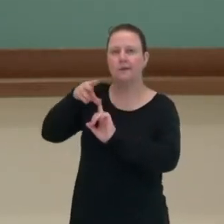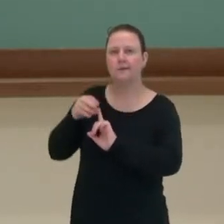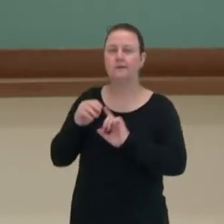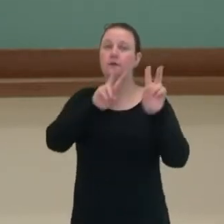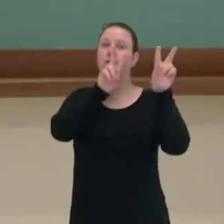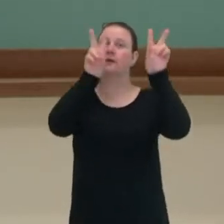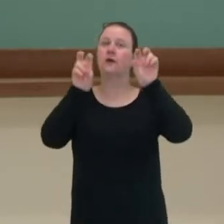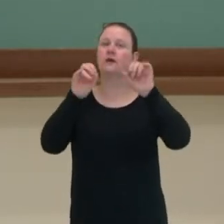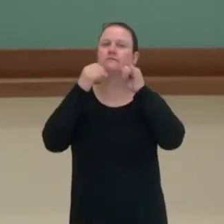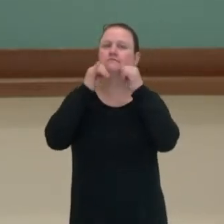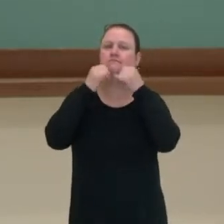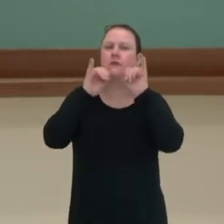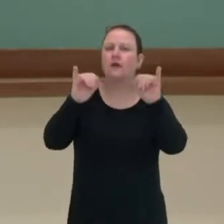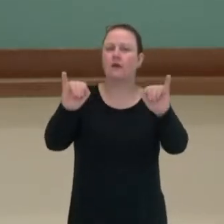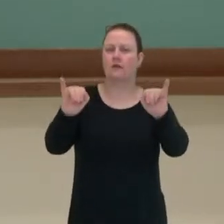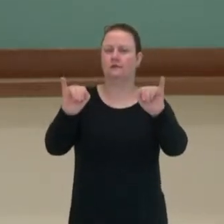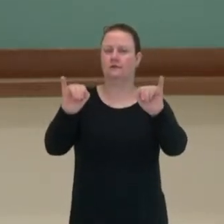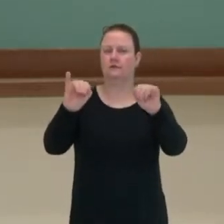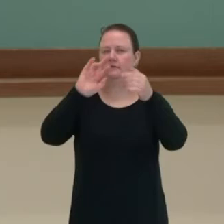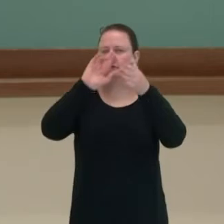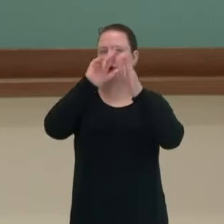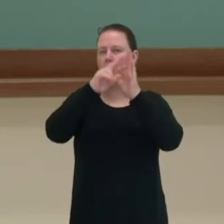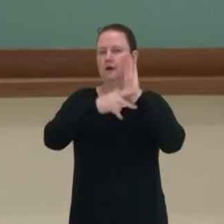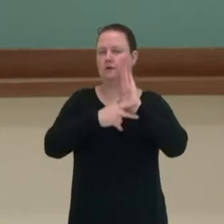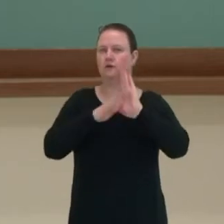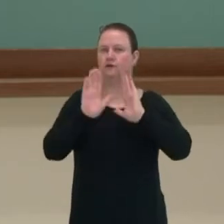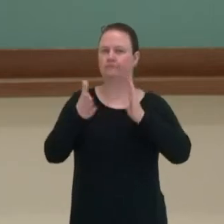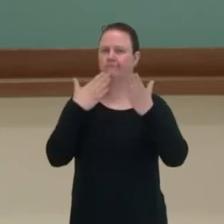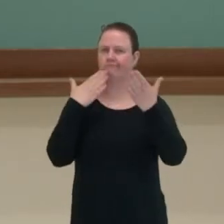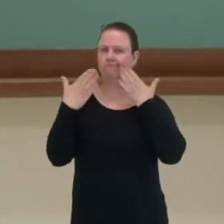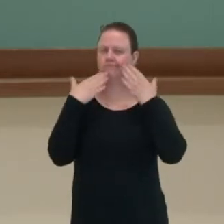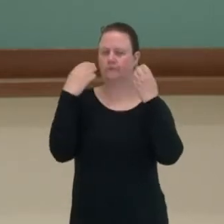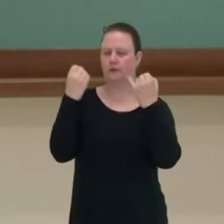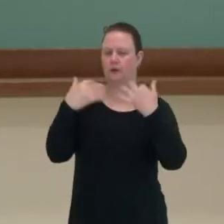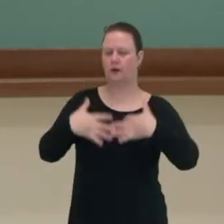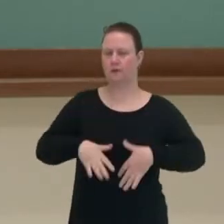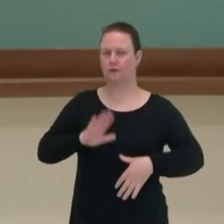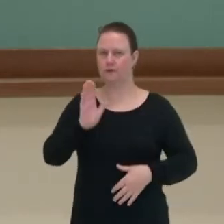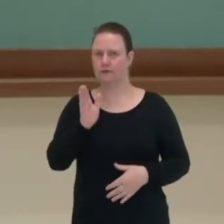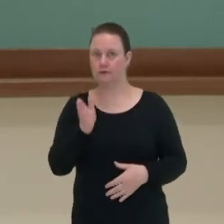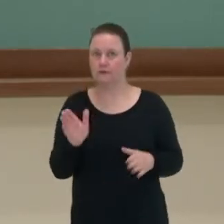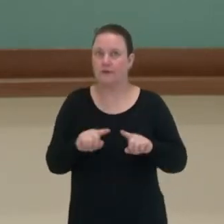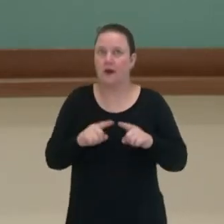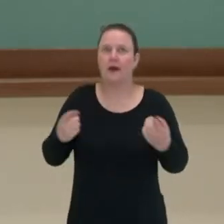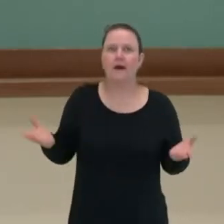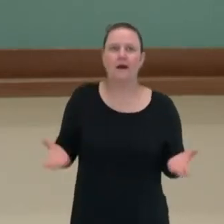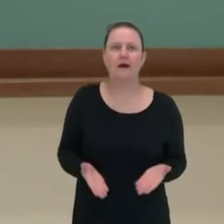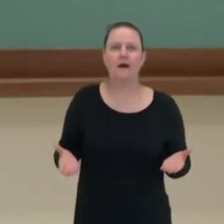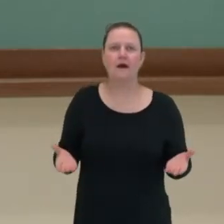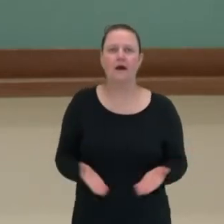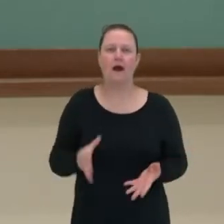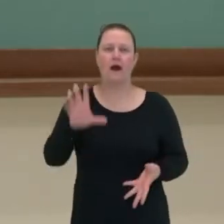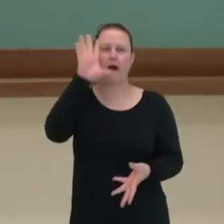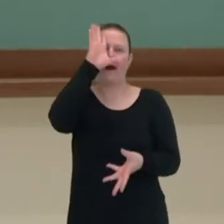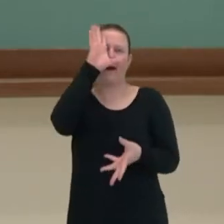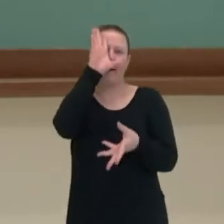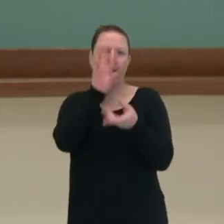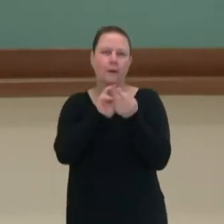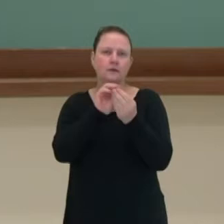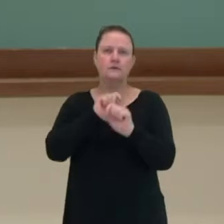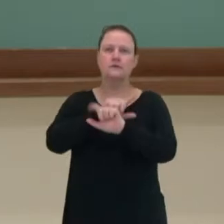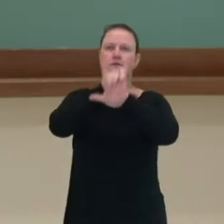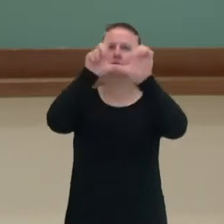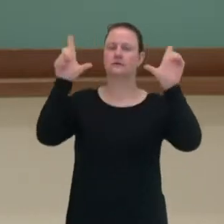sobre circuitos elétricos. Nós já conversamos sobre circuito elétrico, mas agora nós vamos compreender um